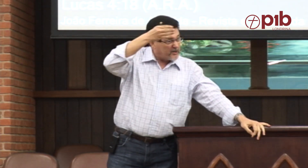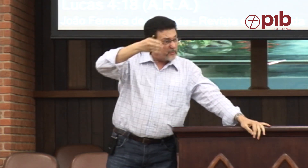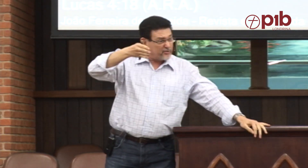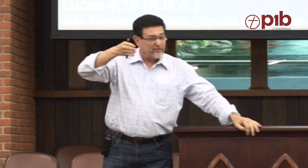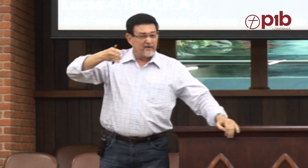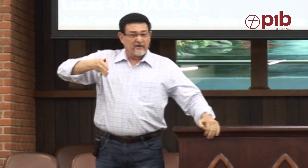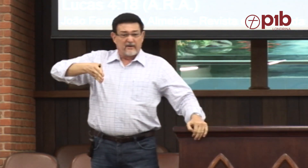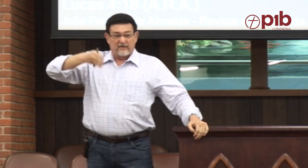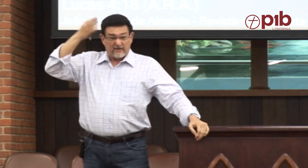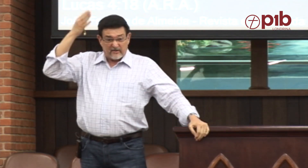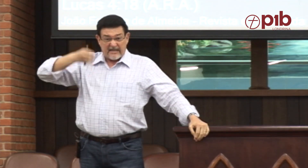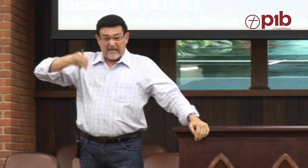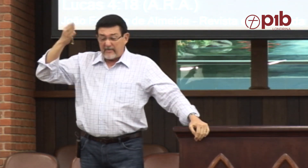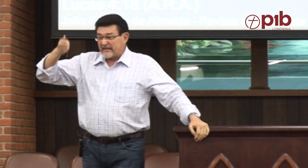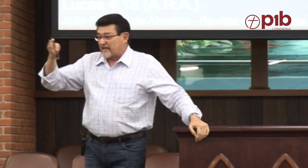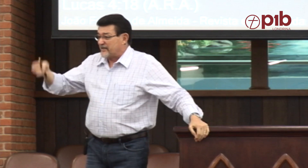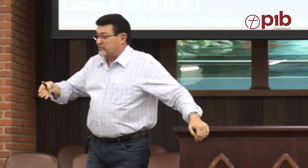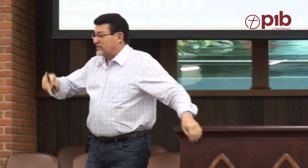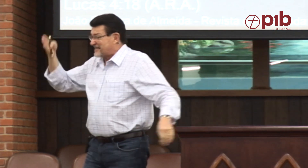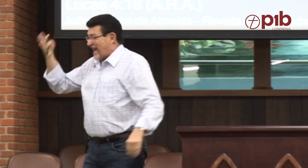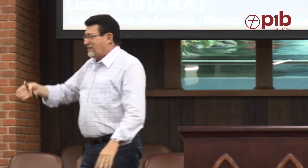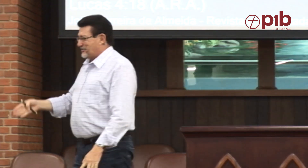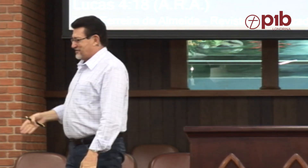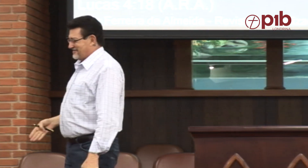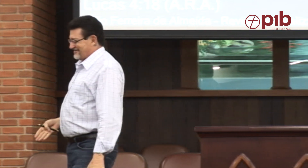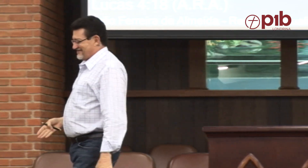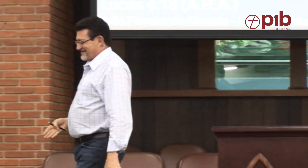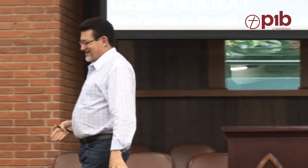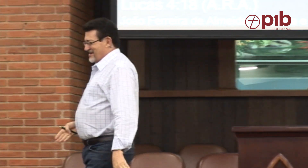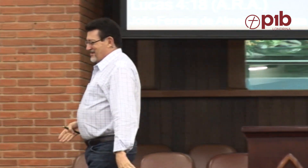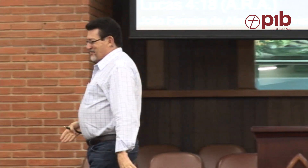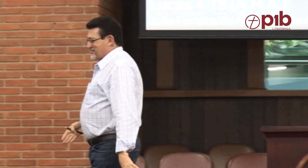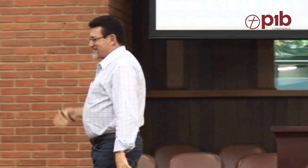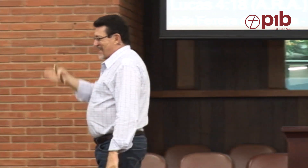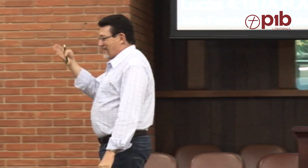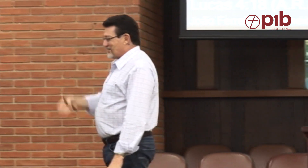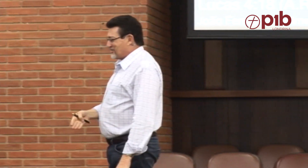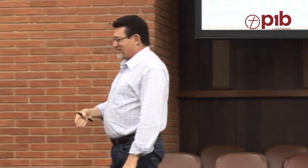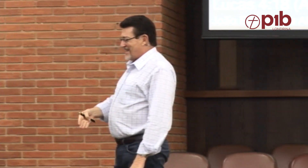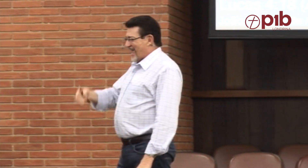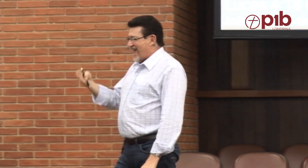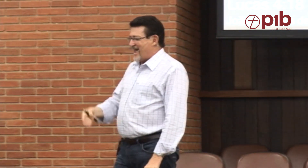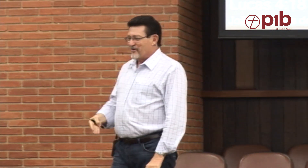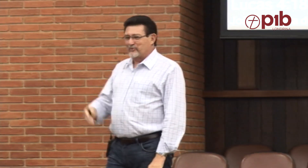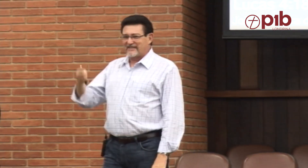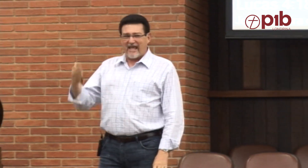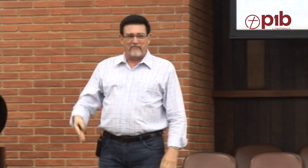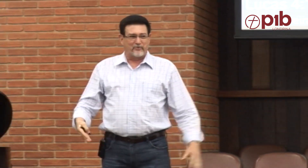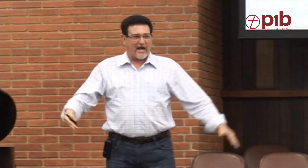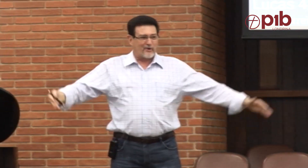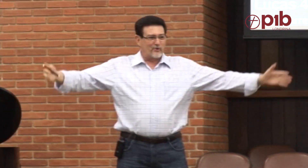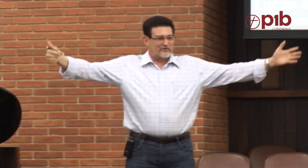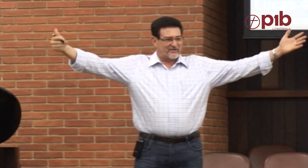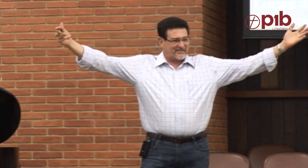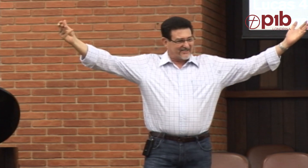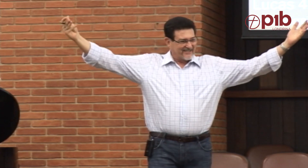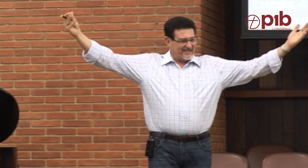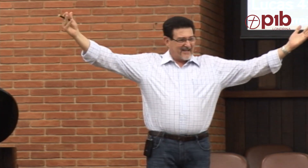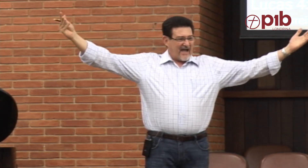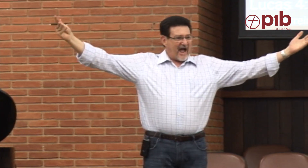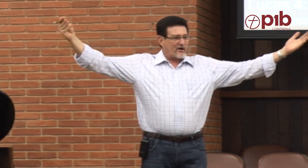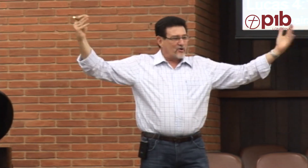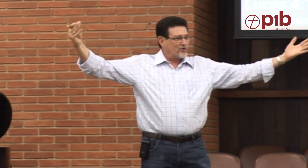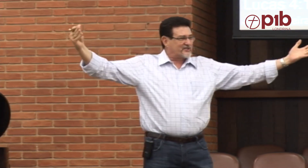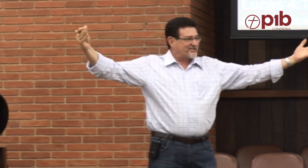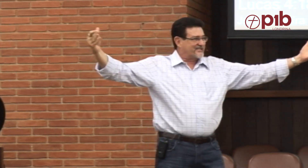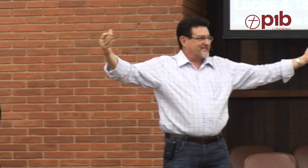esse período da libertação do sábado o sábado que é o tempo da Cruz